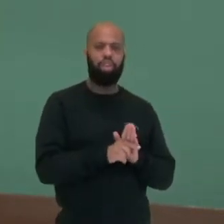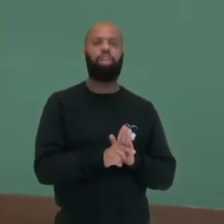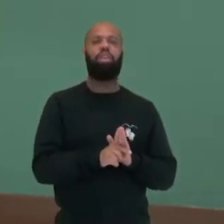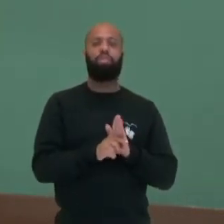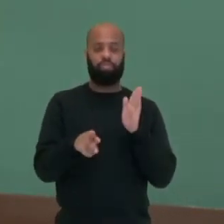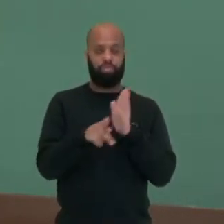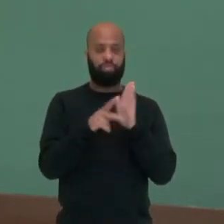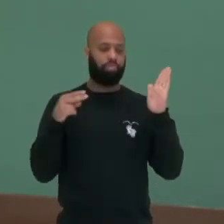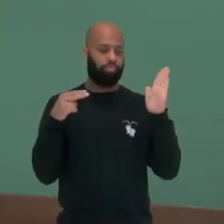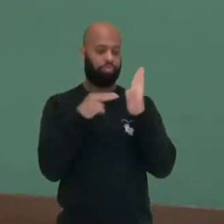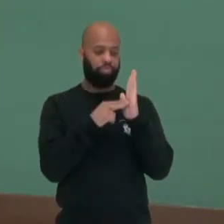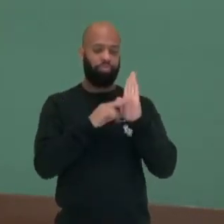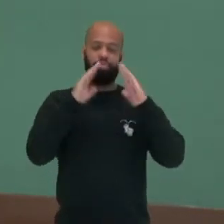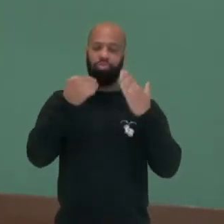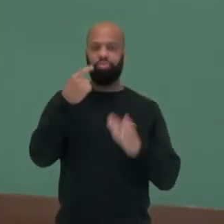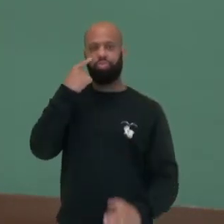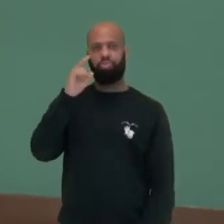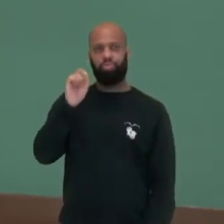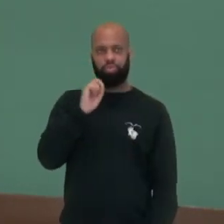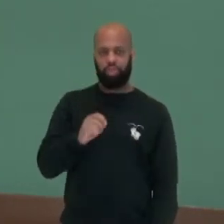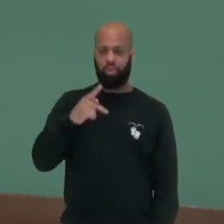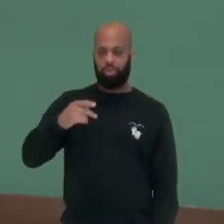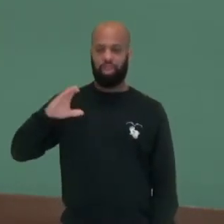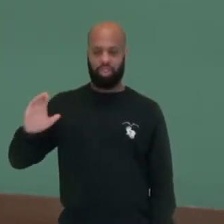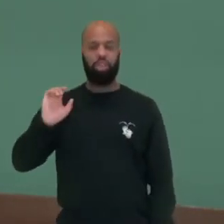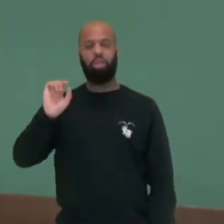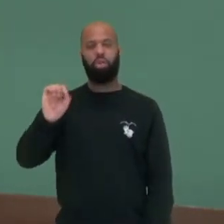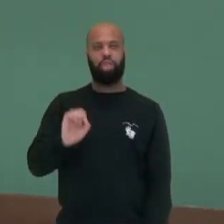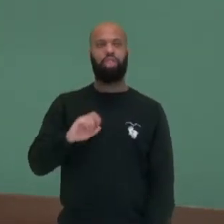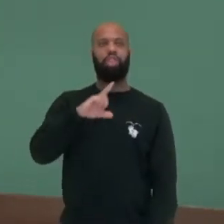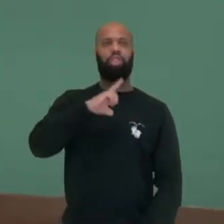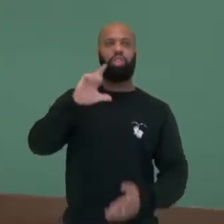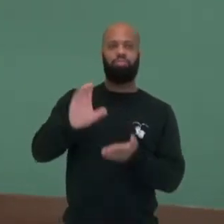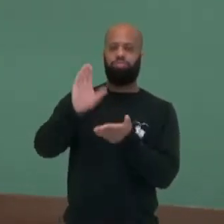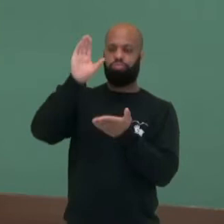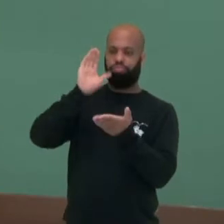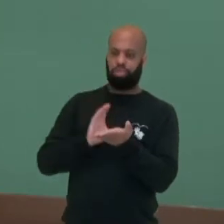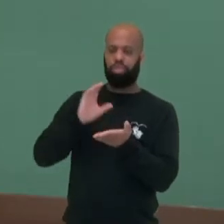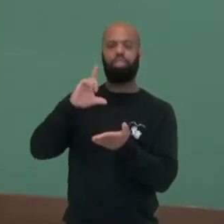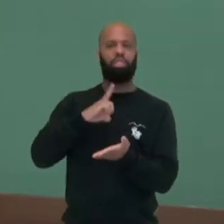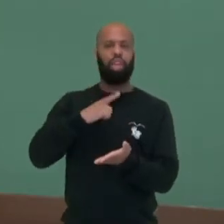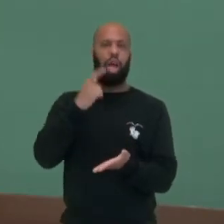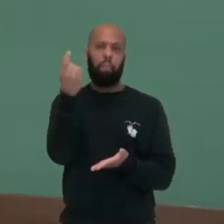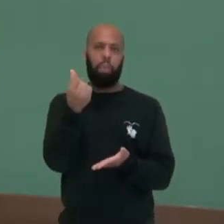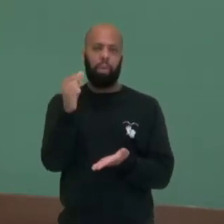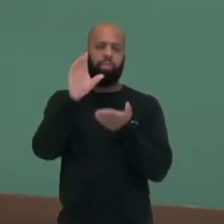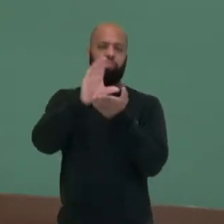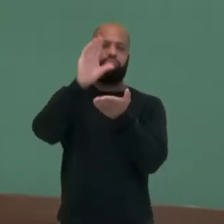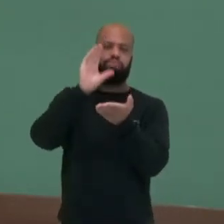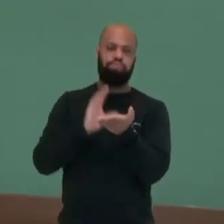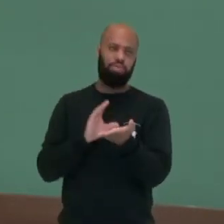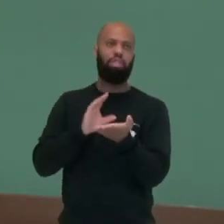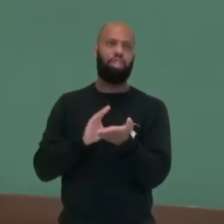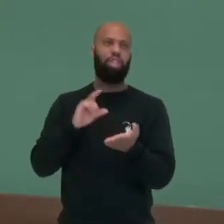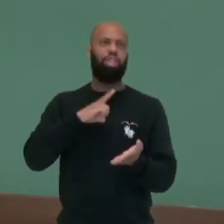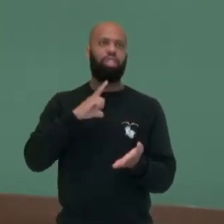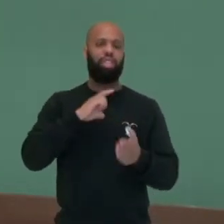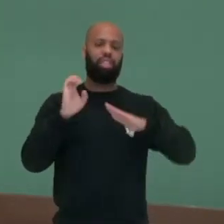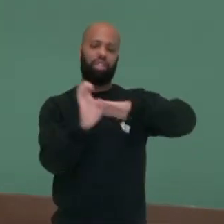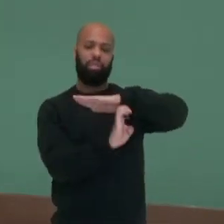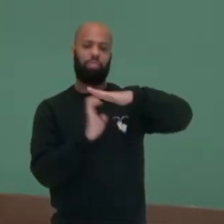denúncias, essa comissão apurou que o PC Farias recebia altas quantidades de dinheiro de